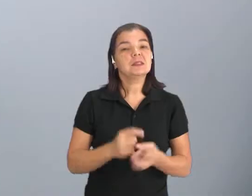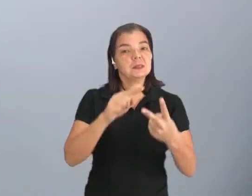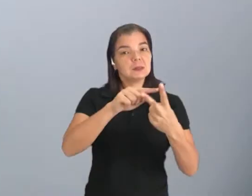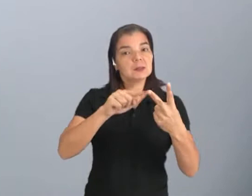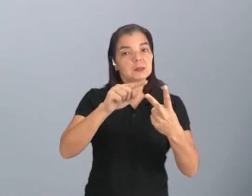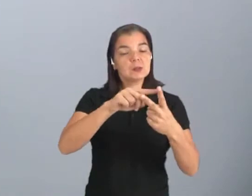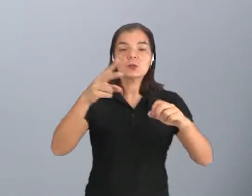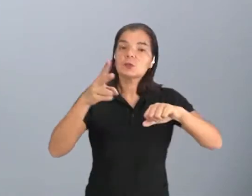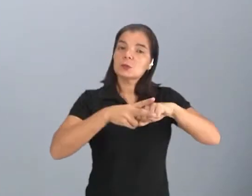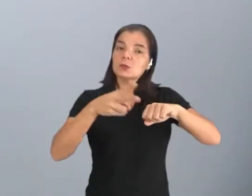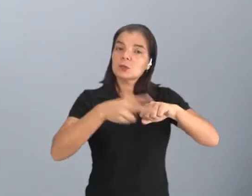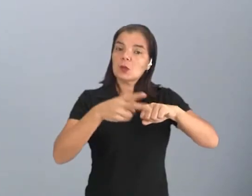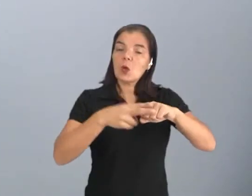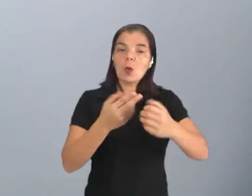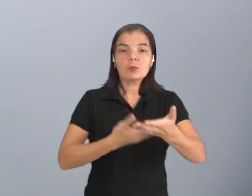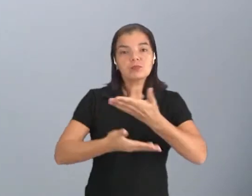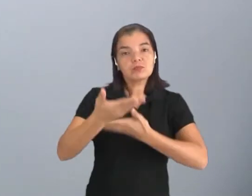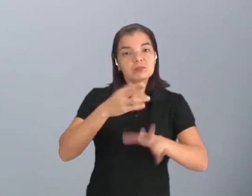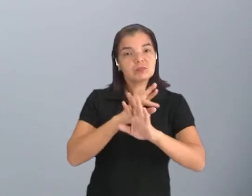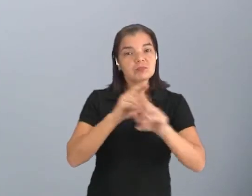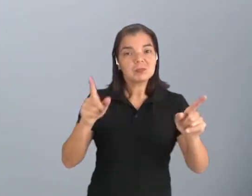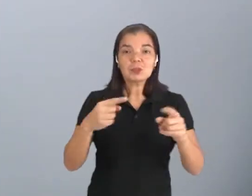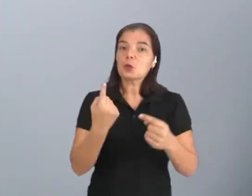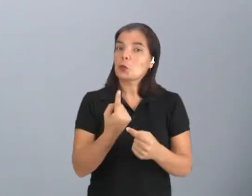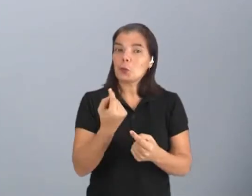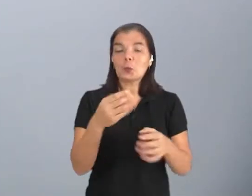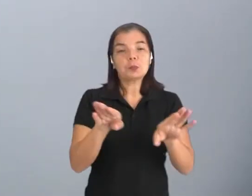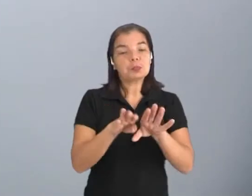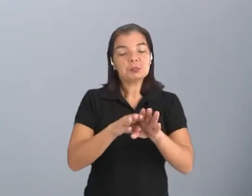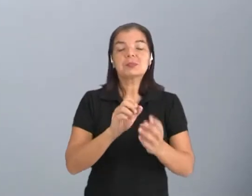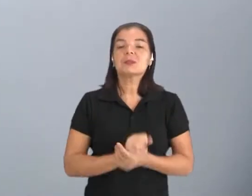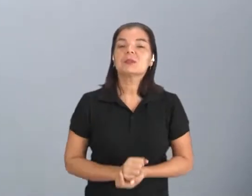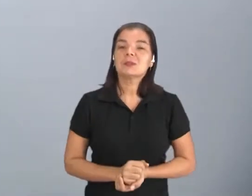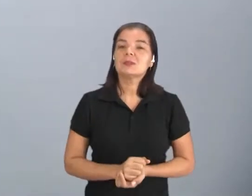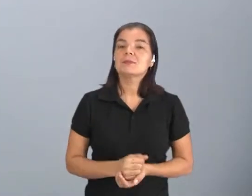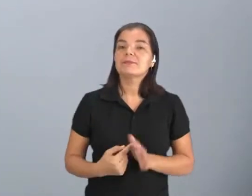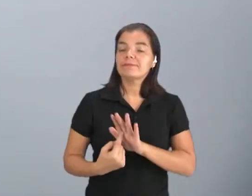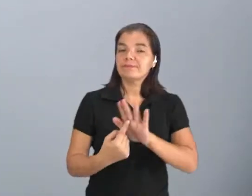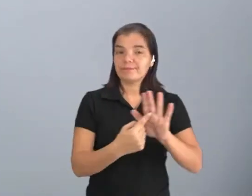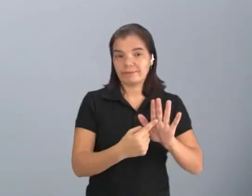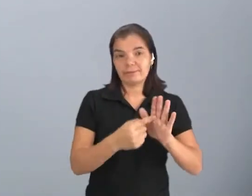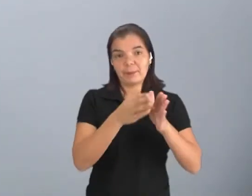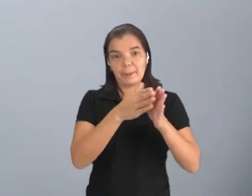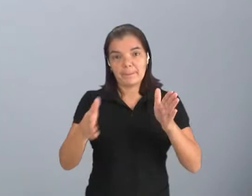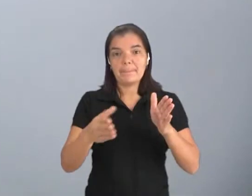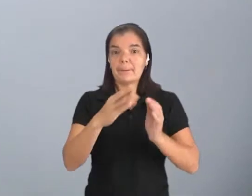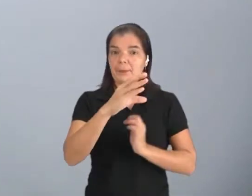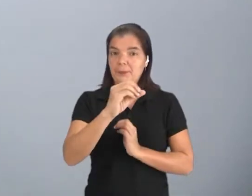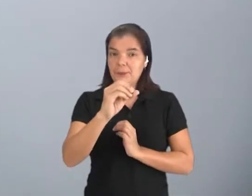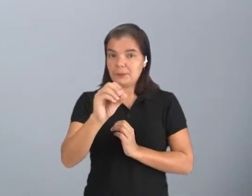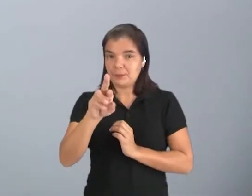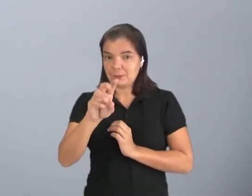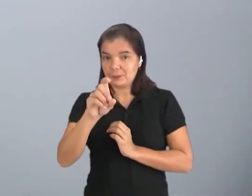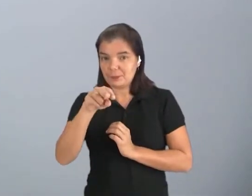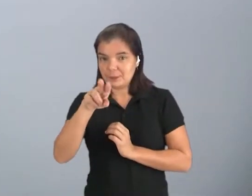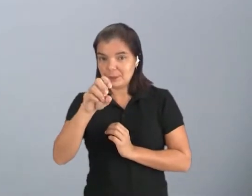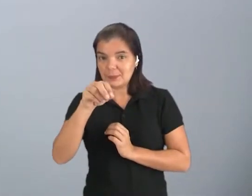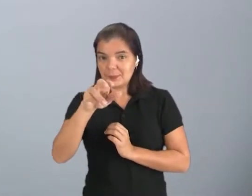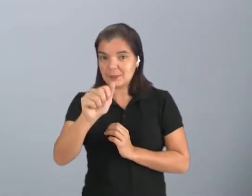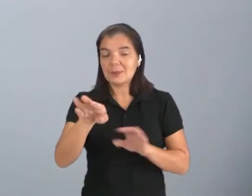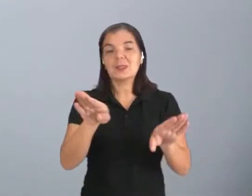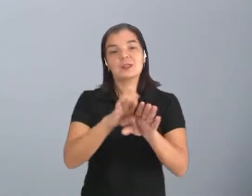duas formas verbais se relacionam de forma independente. Então, estamos diante aí, né, do período coordenado novamente, tá